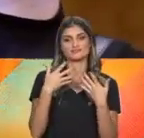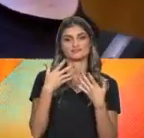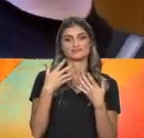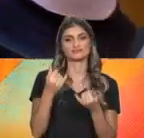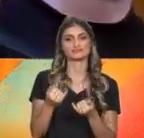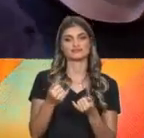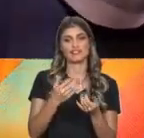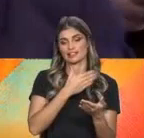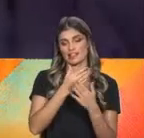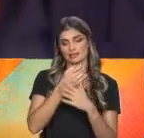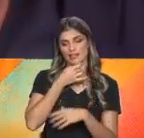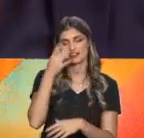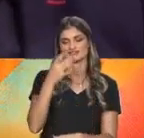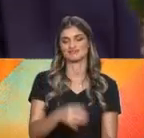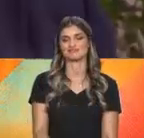de manhã.